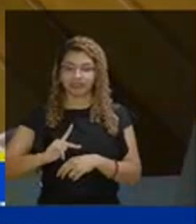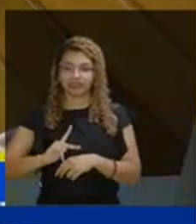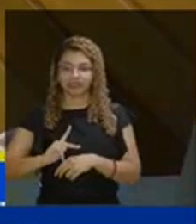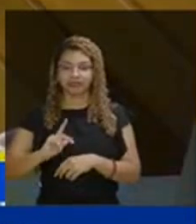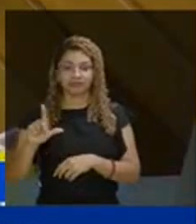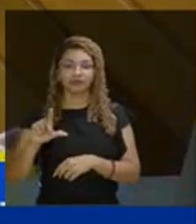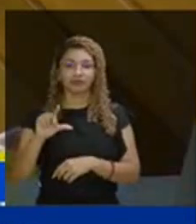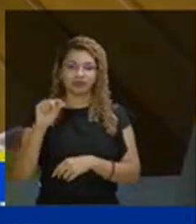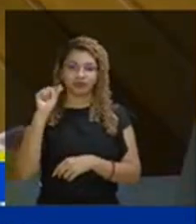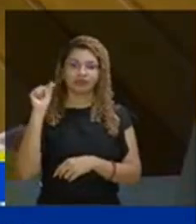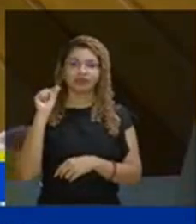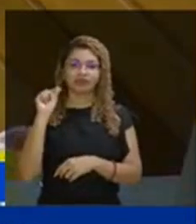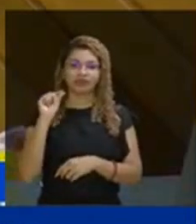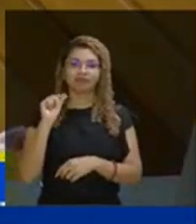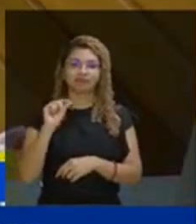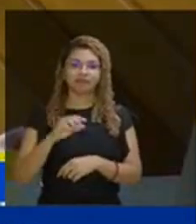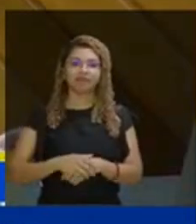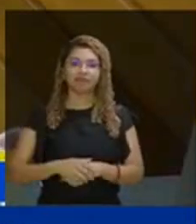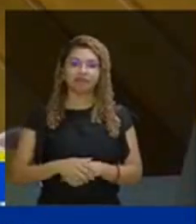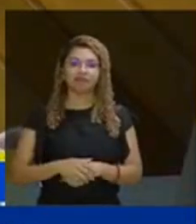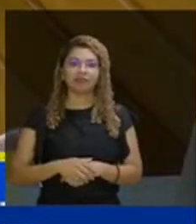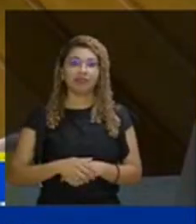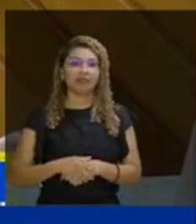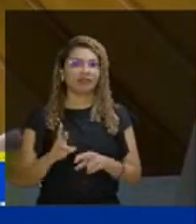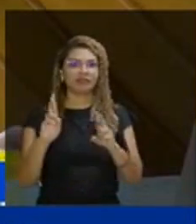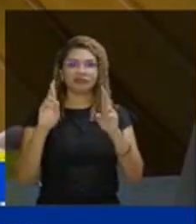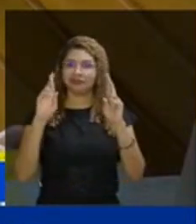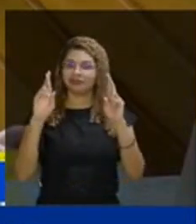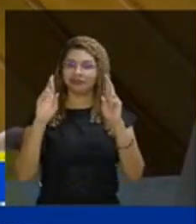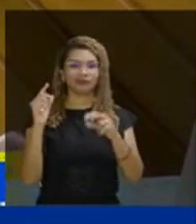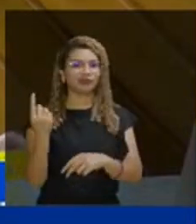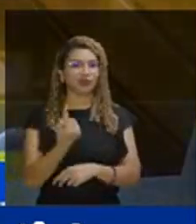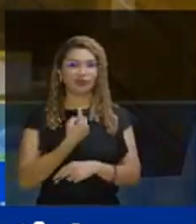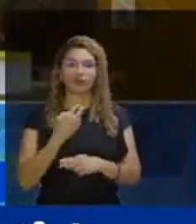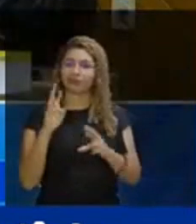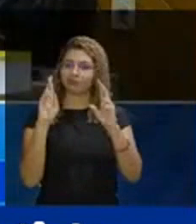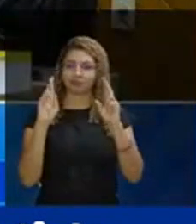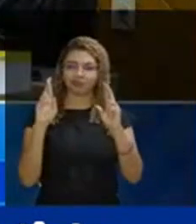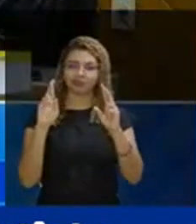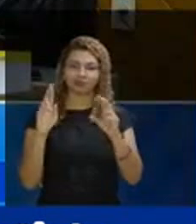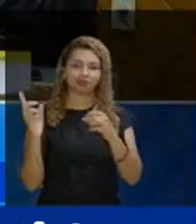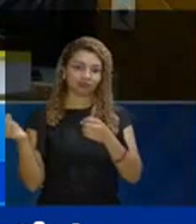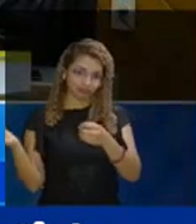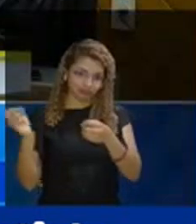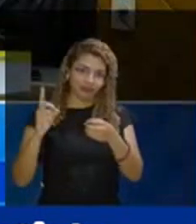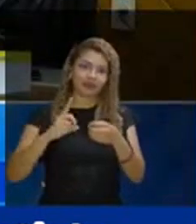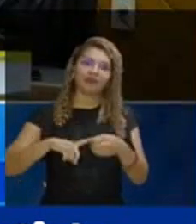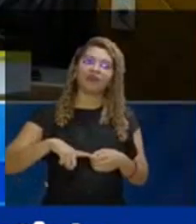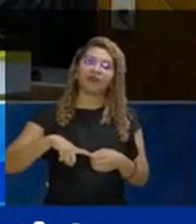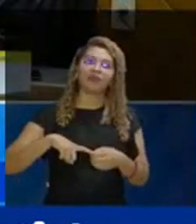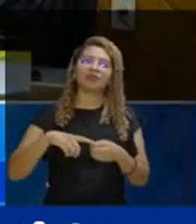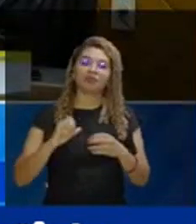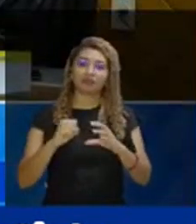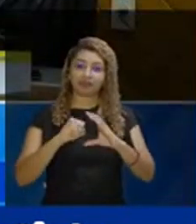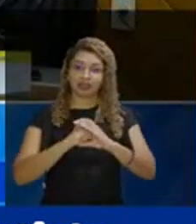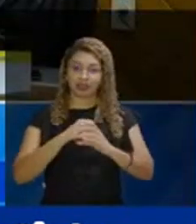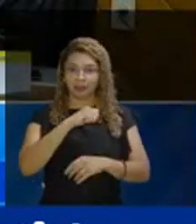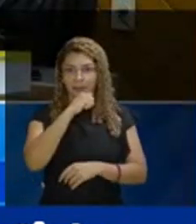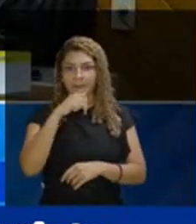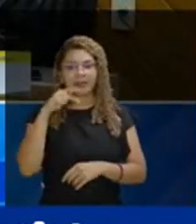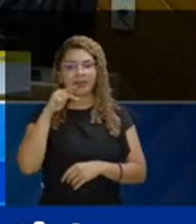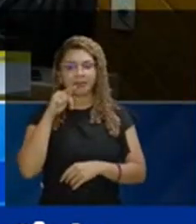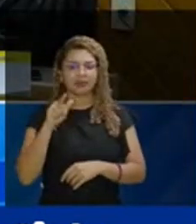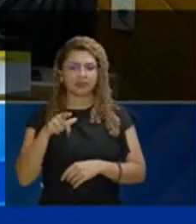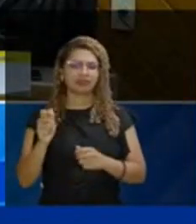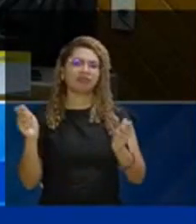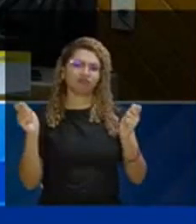República para análise, e vamos torcer pela sua recondução, doutora Paola, porque a sua